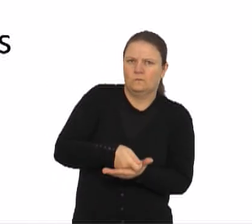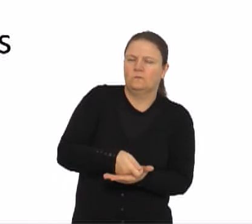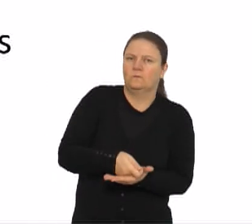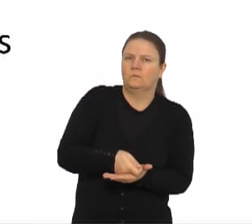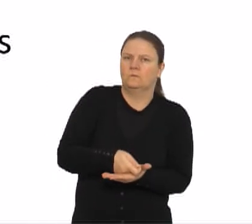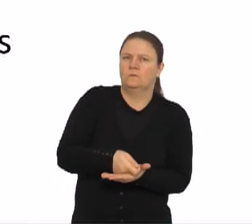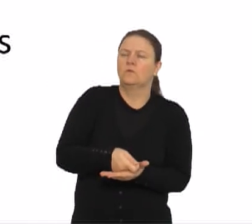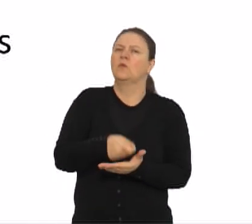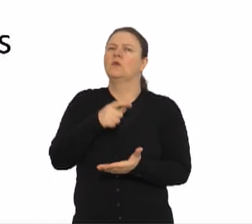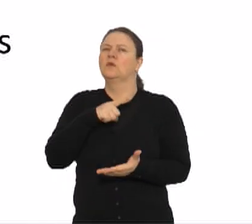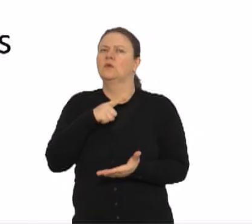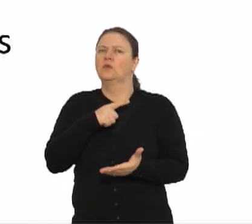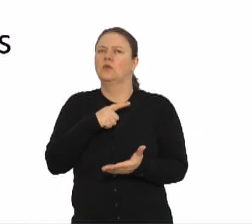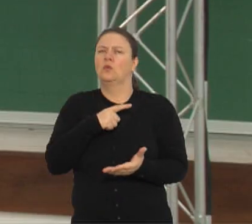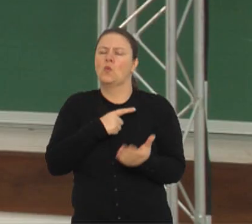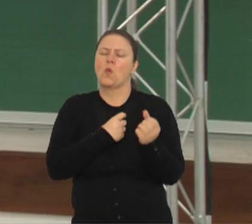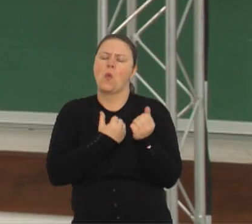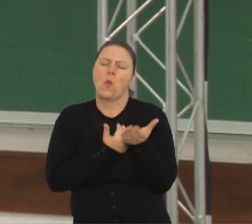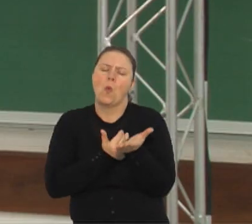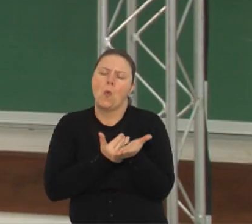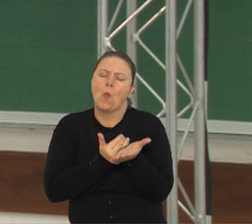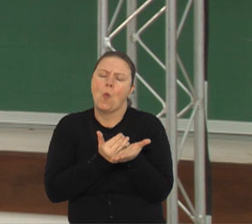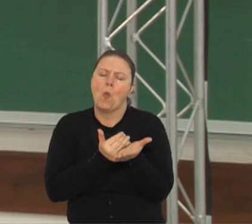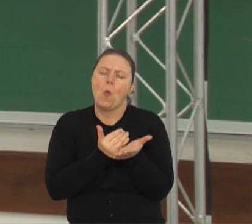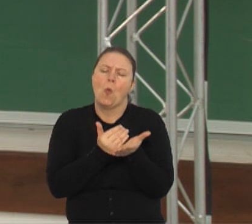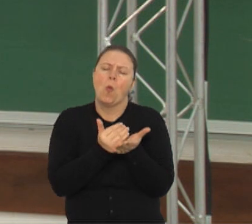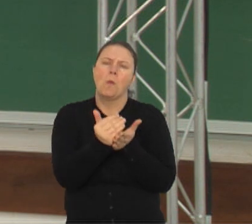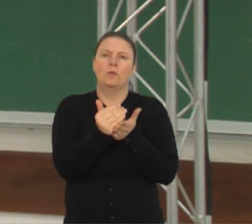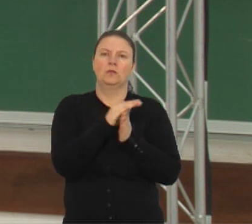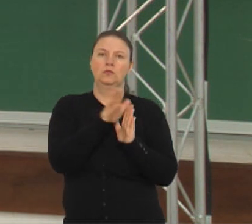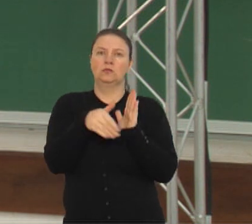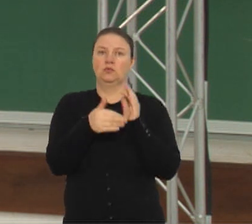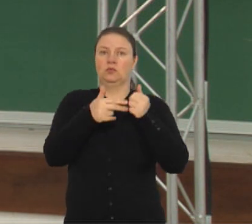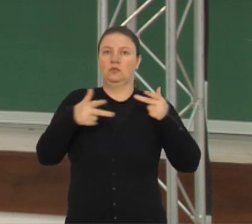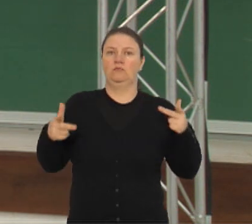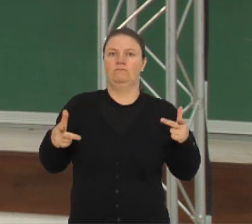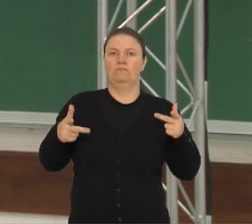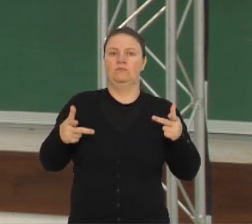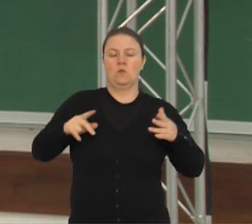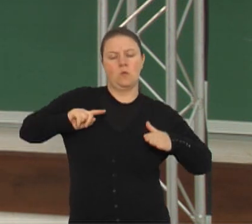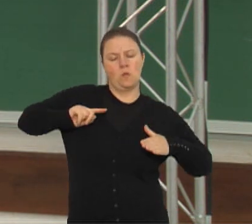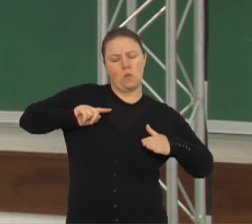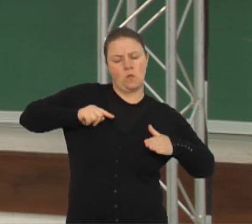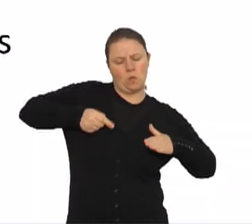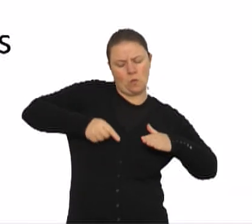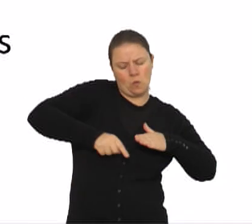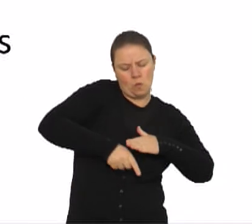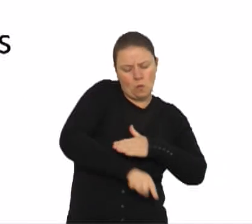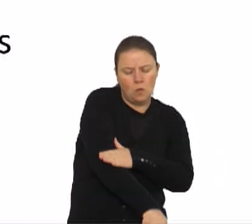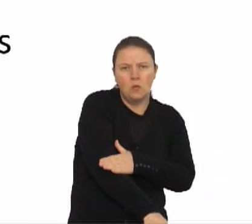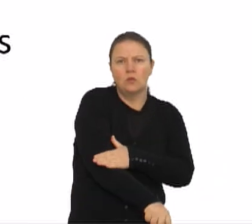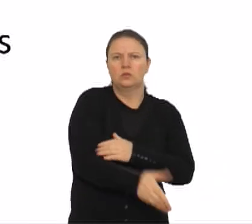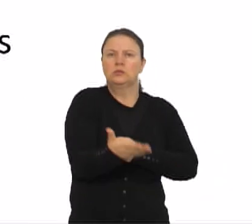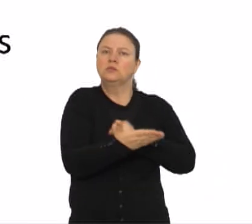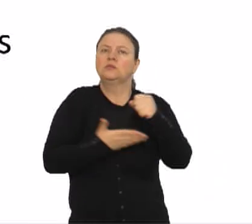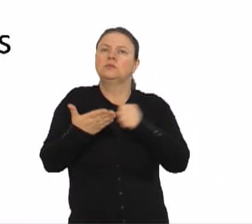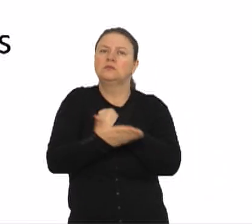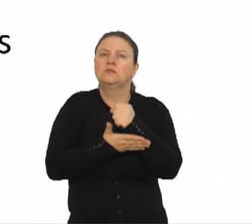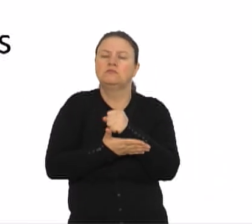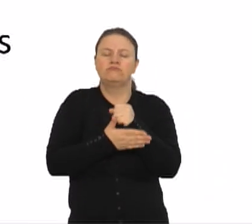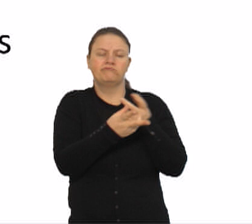Ela pega desde a raiz, do princípio das coisas, busca os fundamentos, analisa os